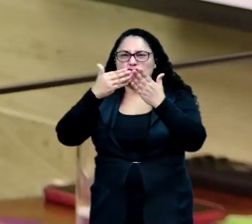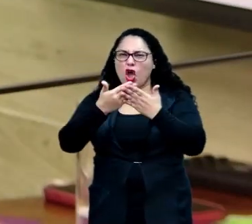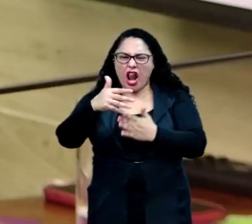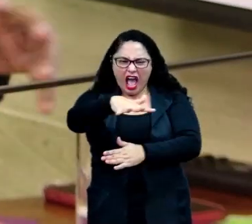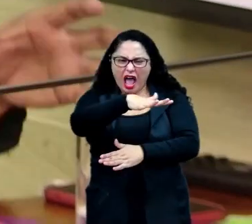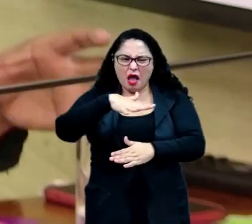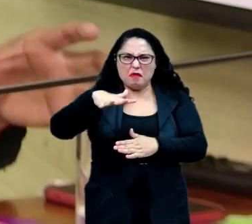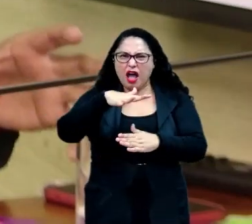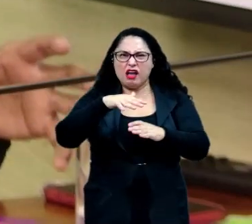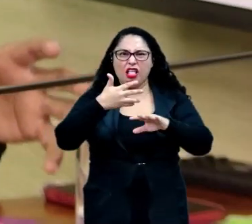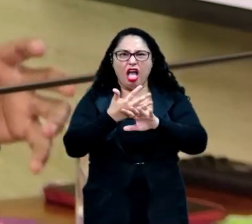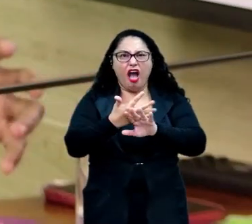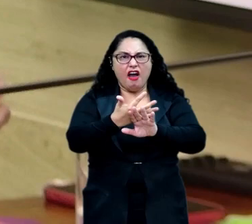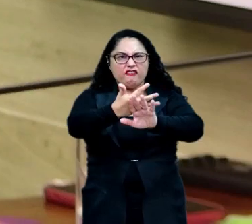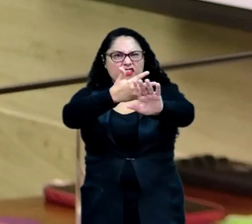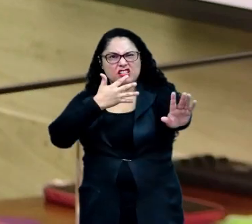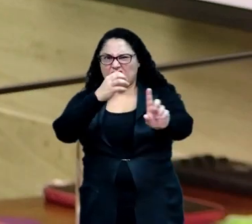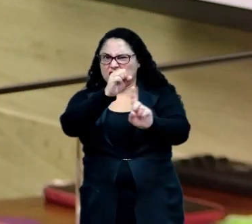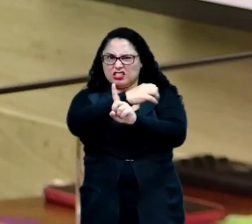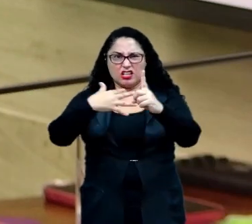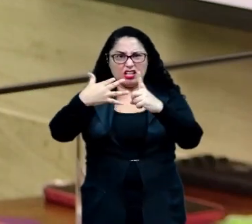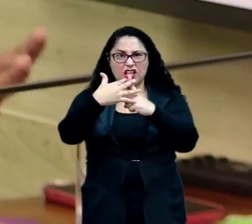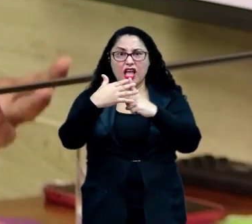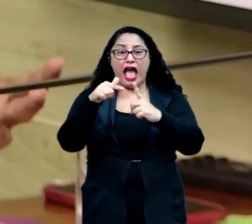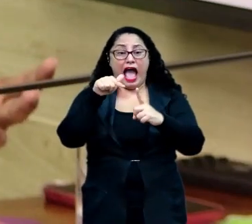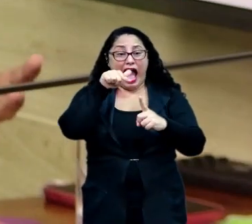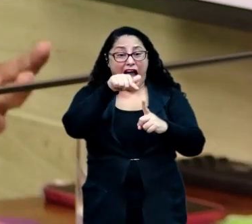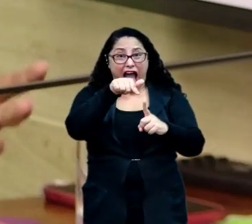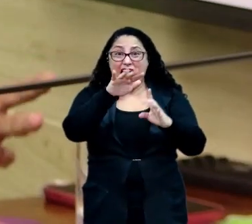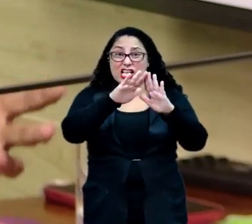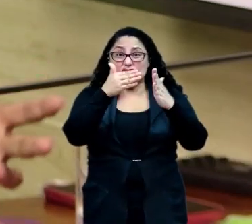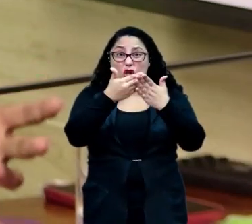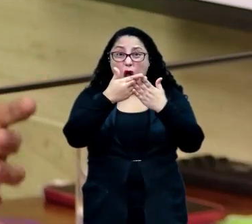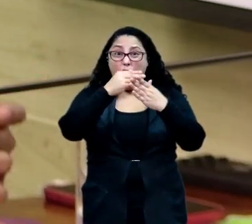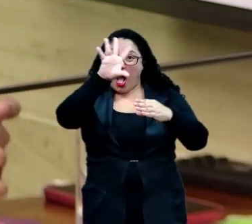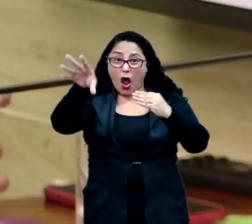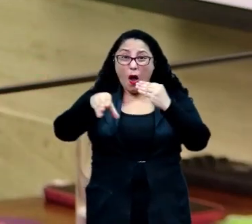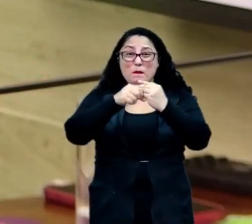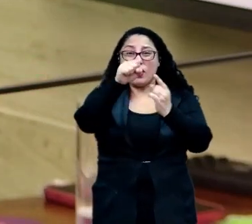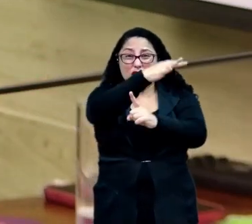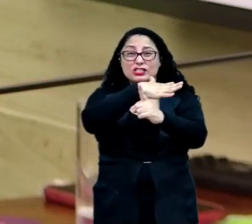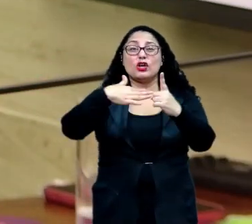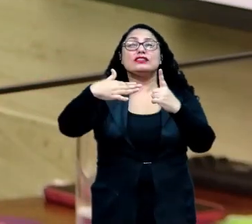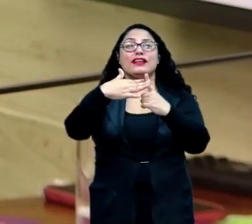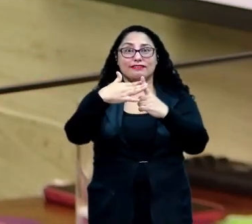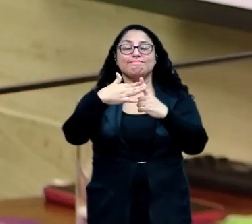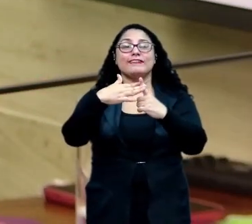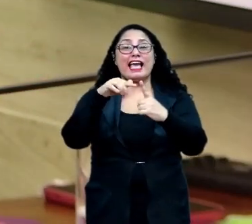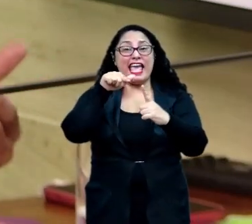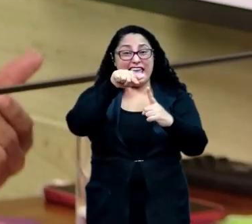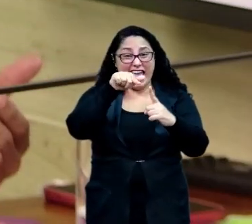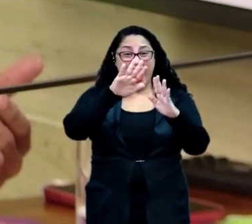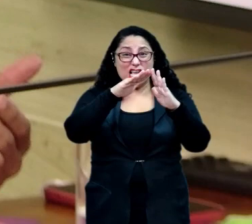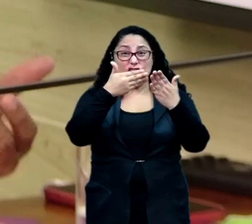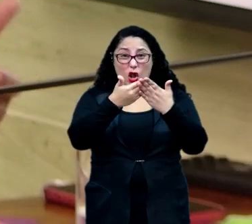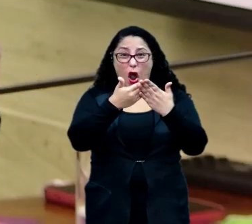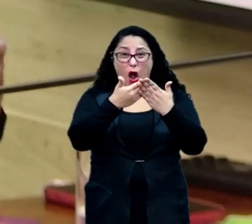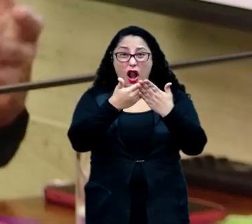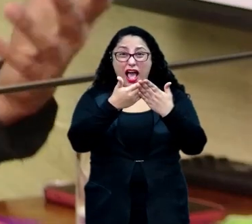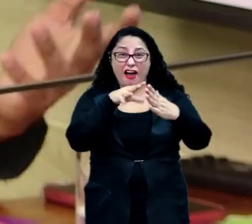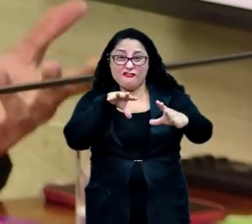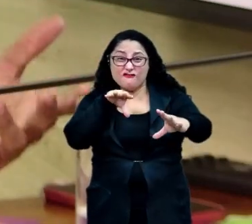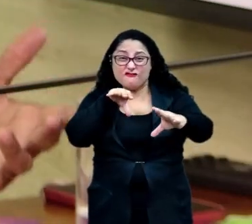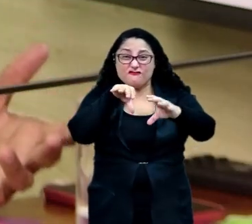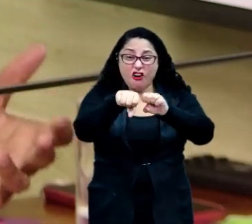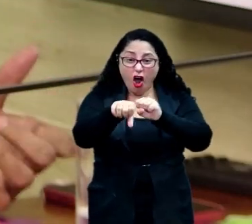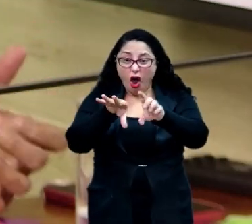ambiente apartado da sociedade, a escola compõe a sociedade. E a escola forma as pessoas para